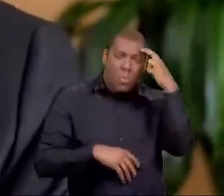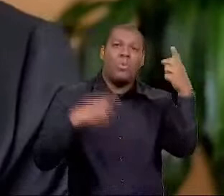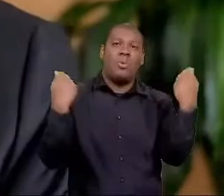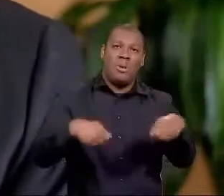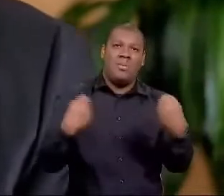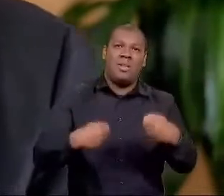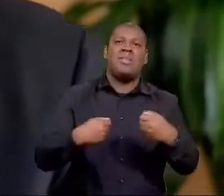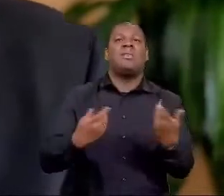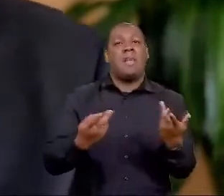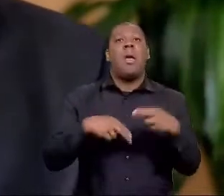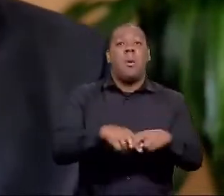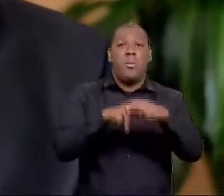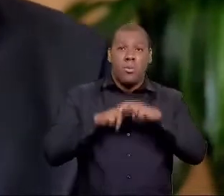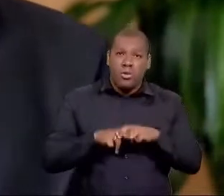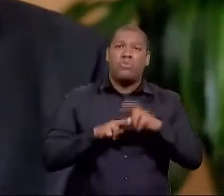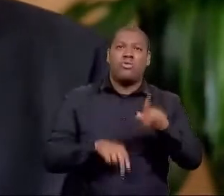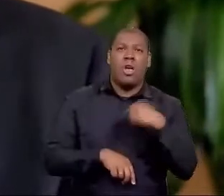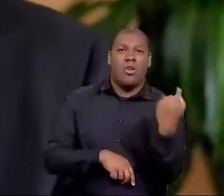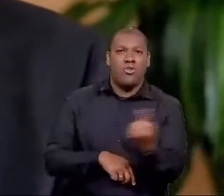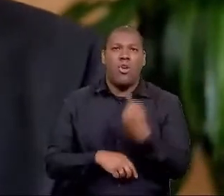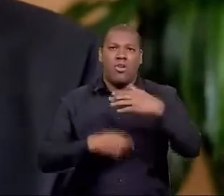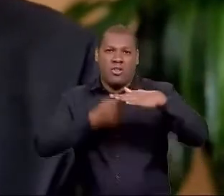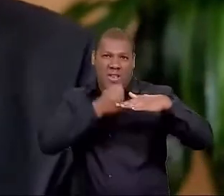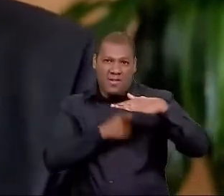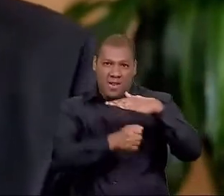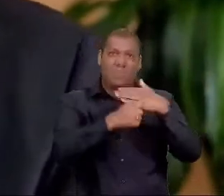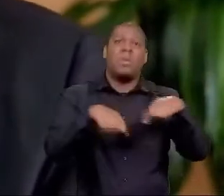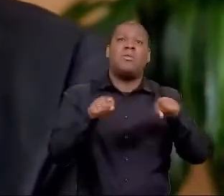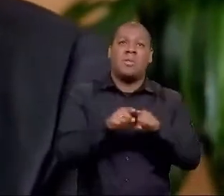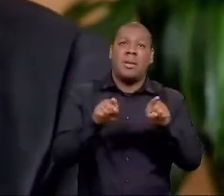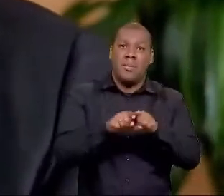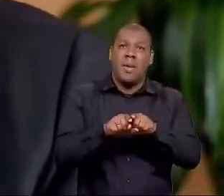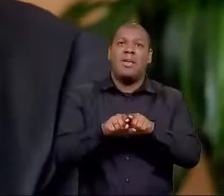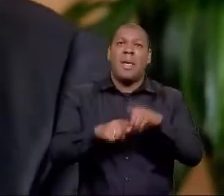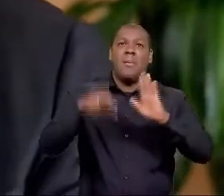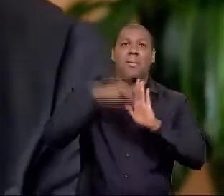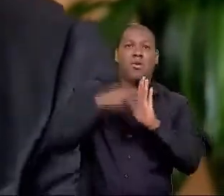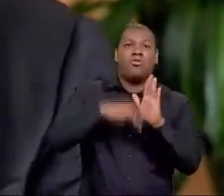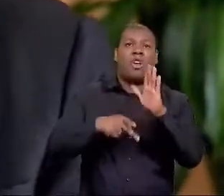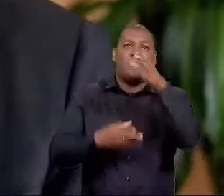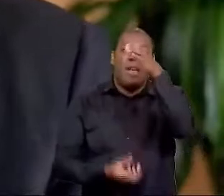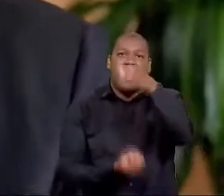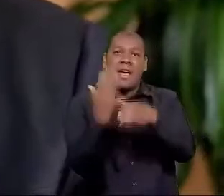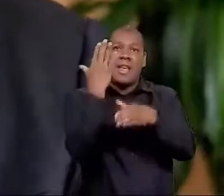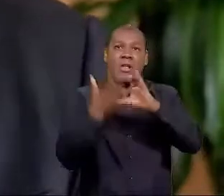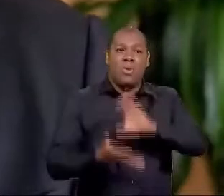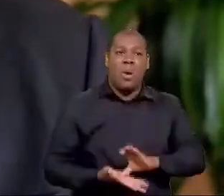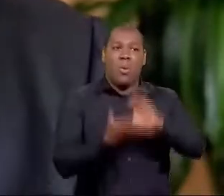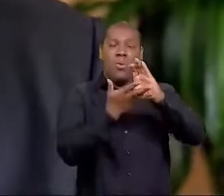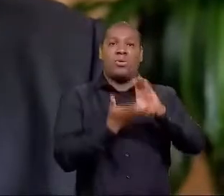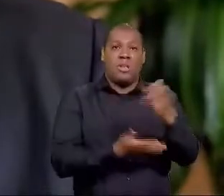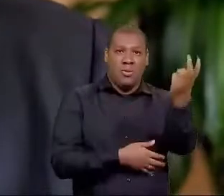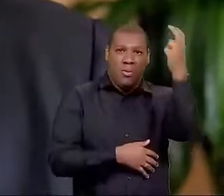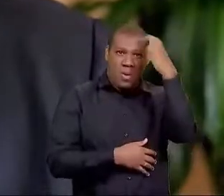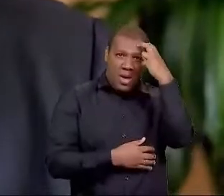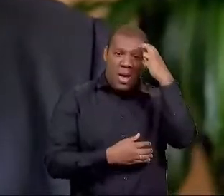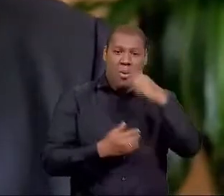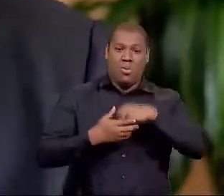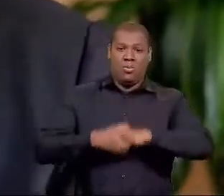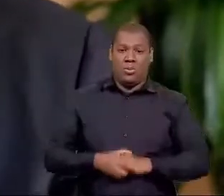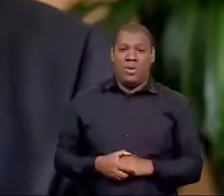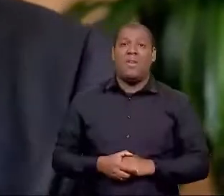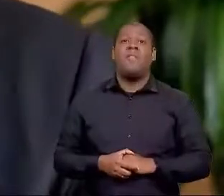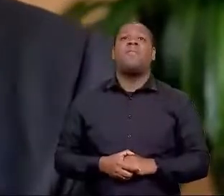criar os comitês culturais, e é isso que vai fazer com que a cultura vai ser um valor importante. É preciso pensar a